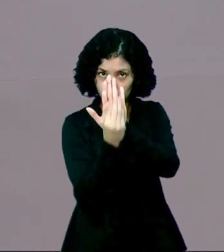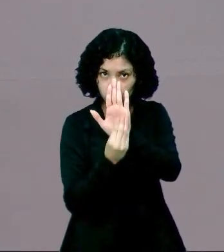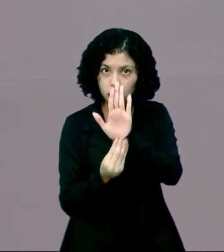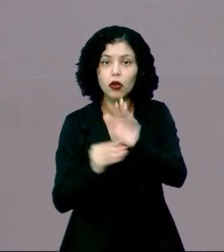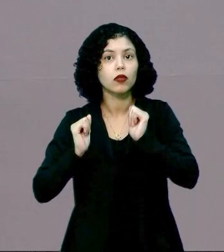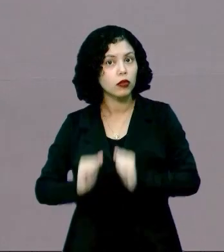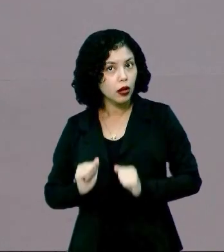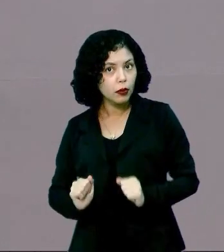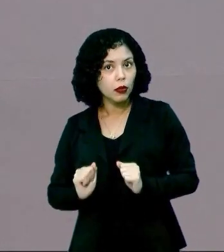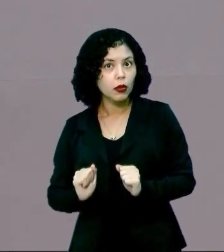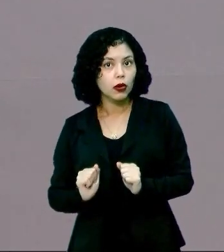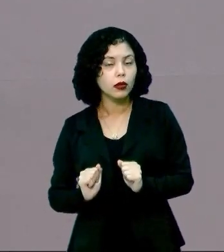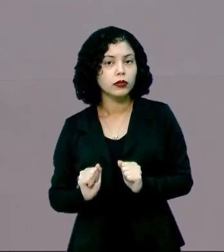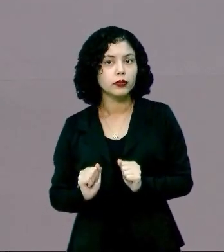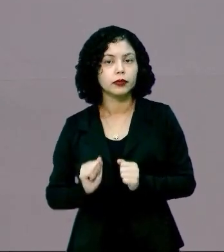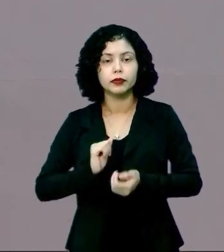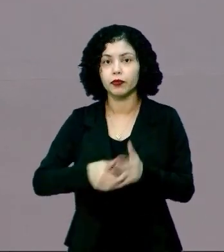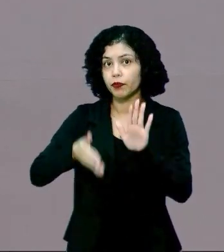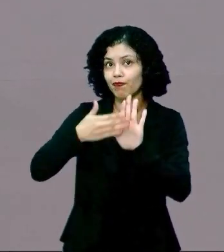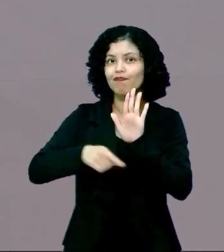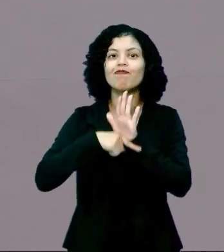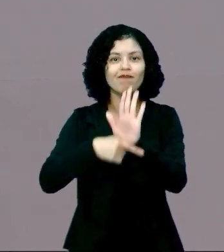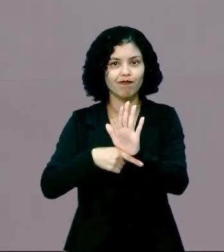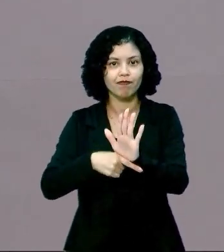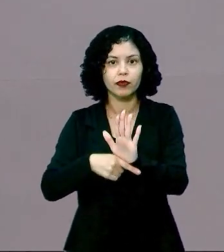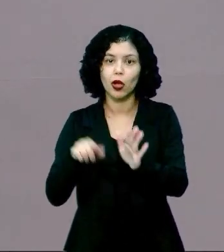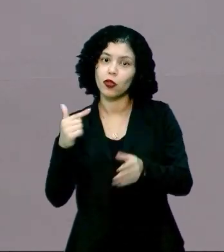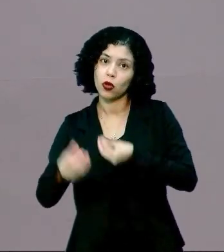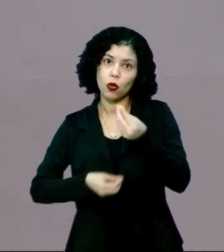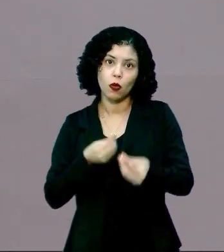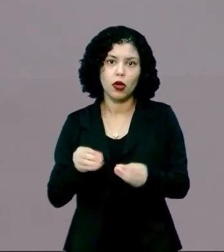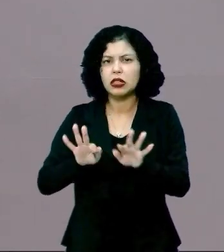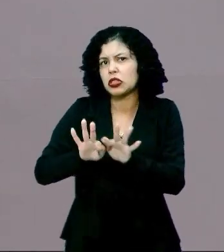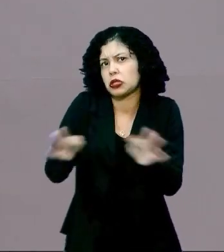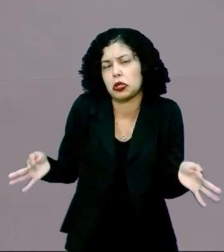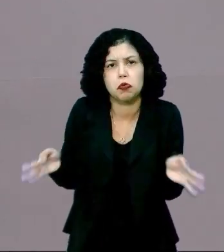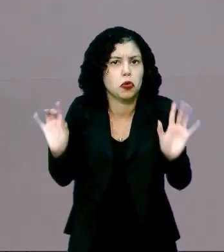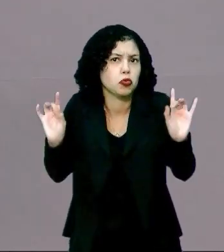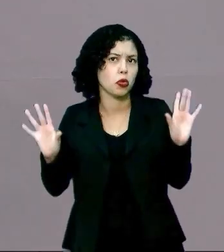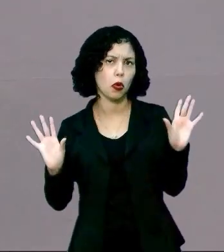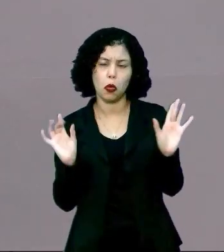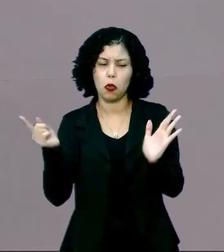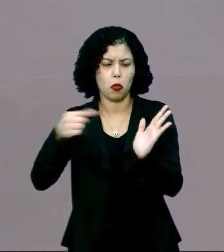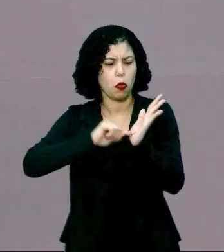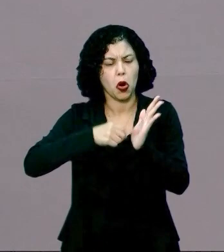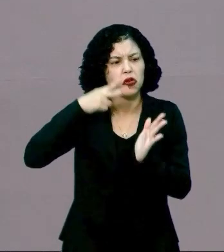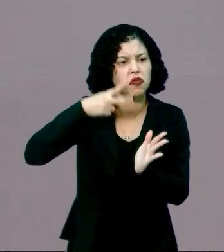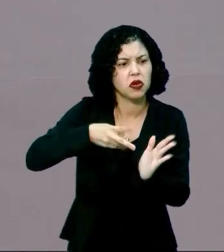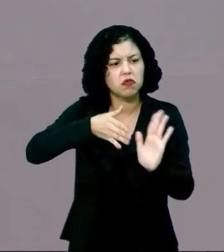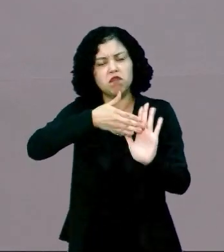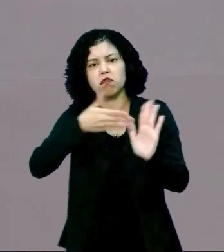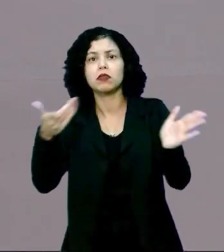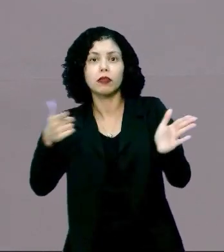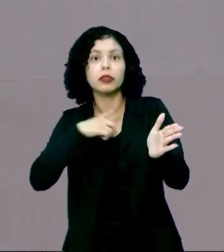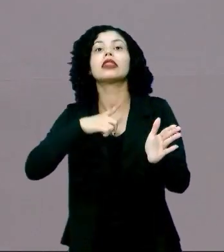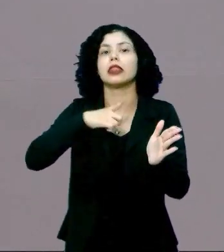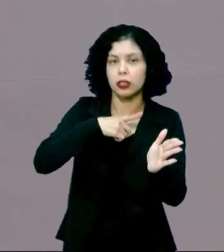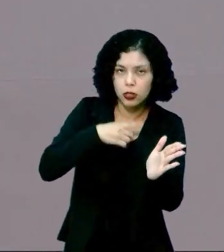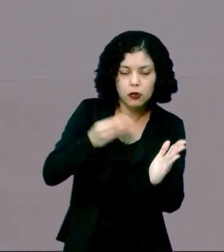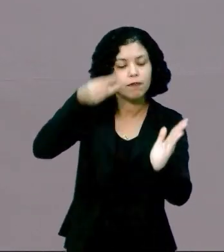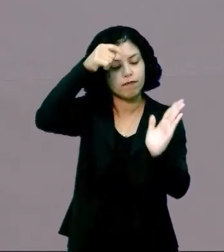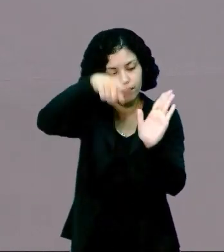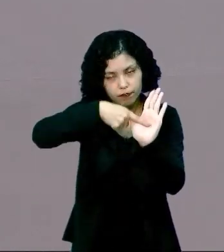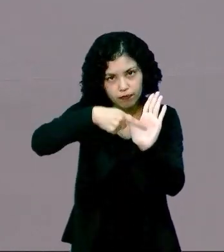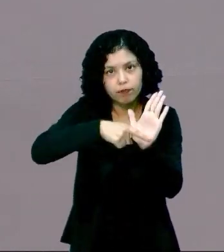estatísticos que podem ser comprovados. Então, é irrefutável. Não é simplesmente um ponto de vista sem uma prova. Existe uma prova